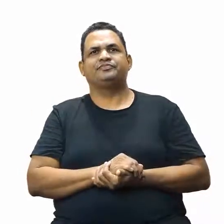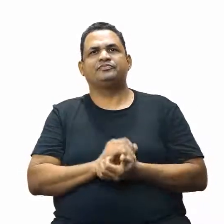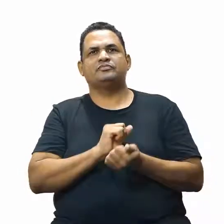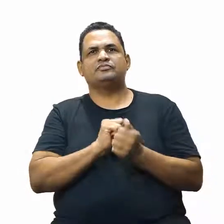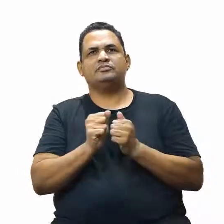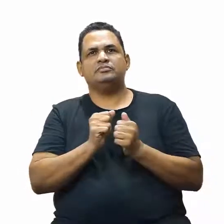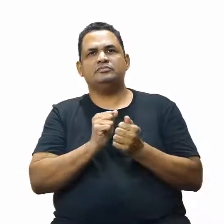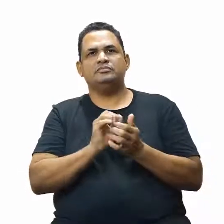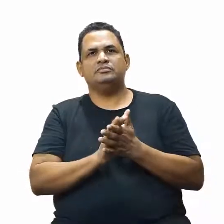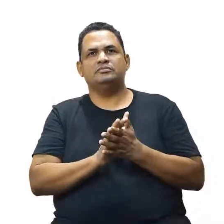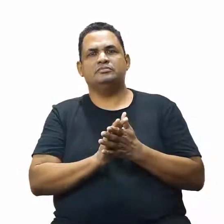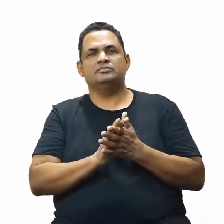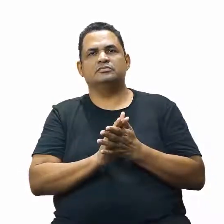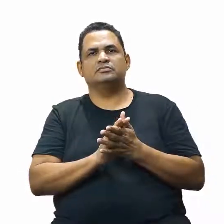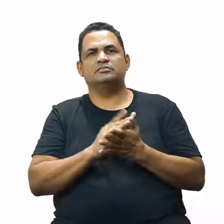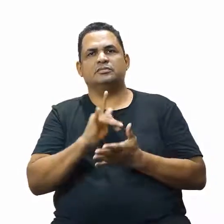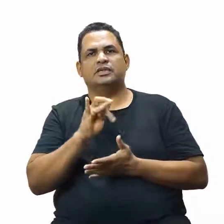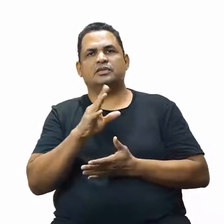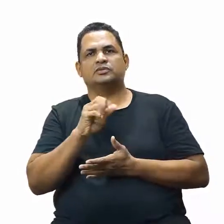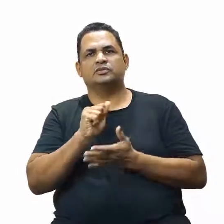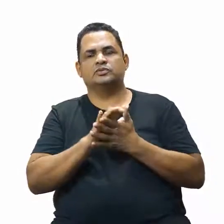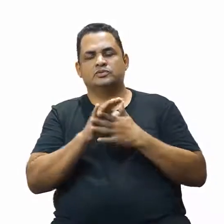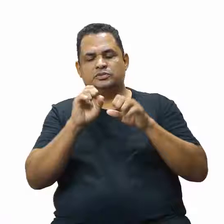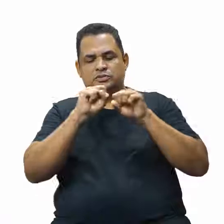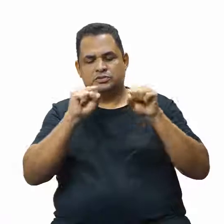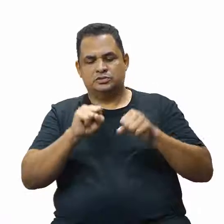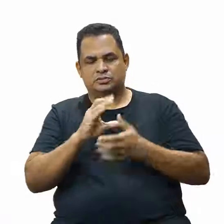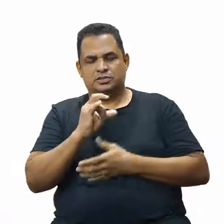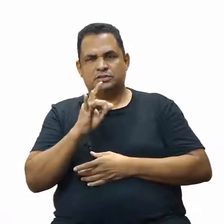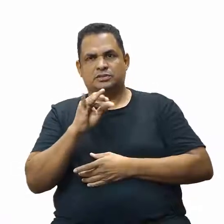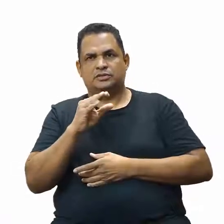Controle de pragas no sistema SAFs.